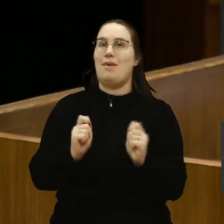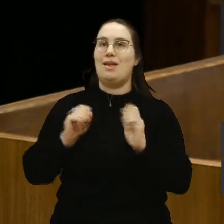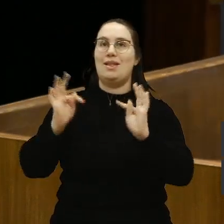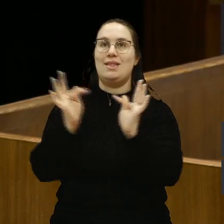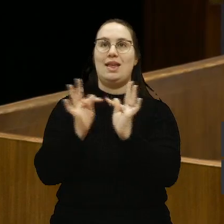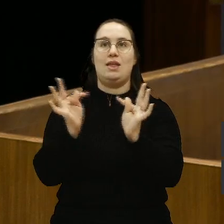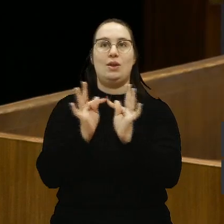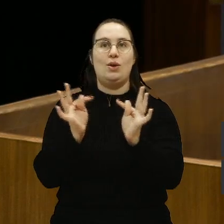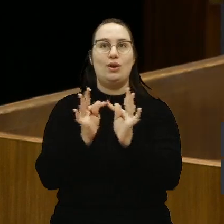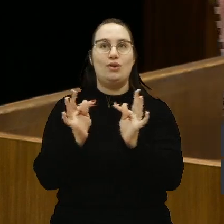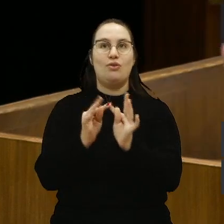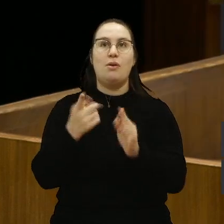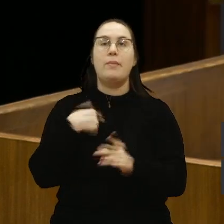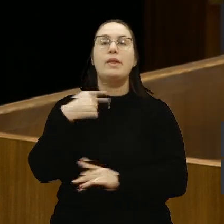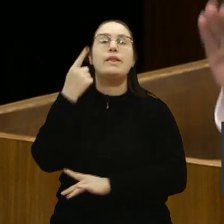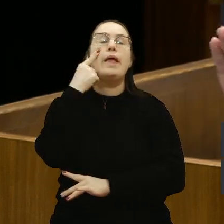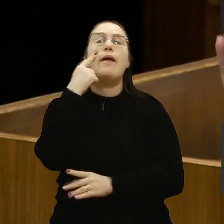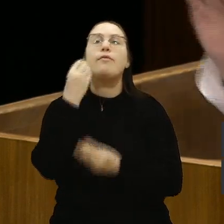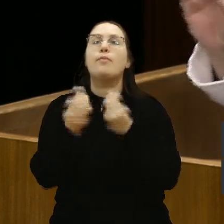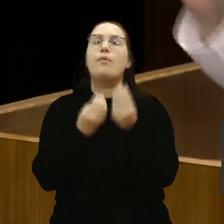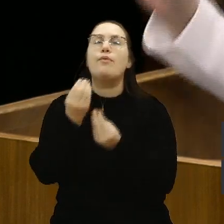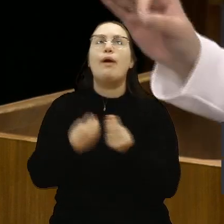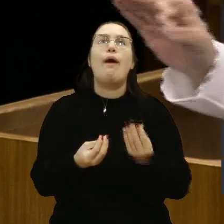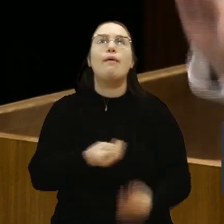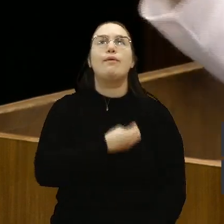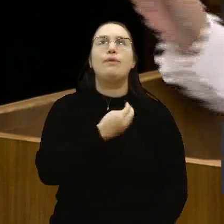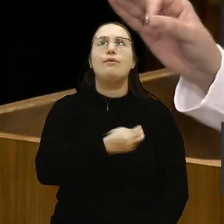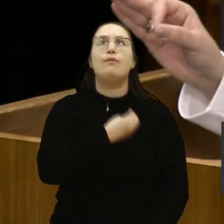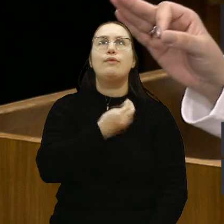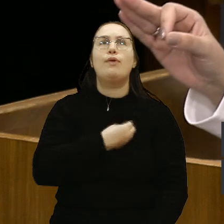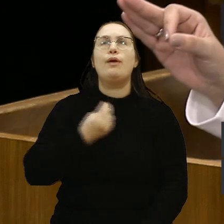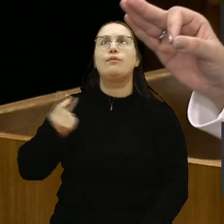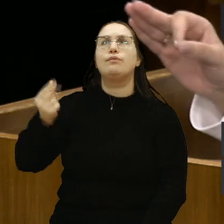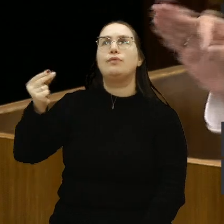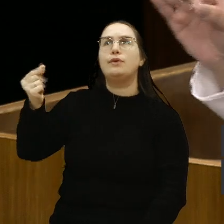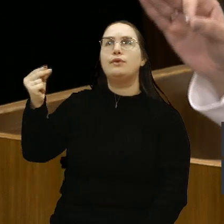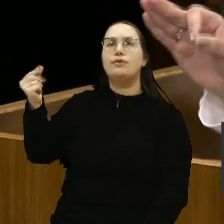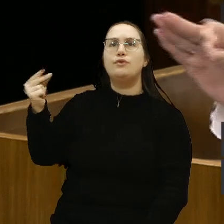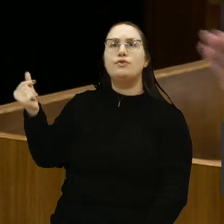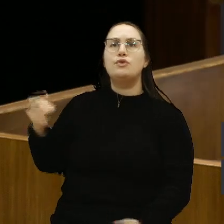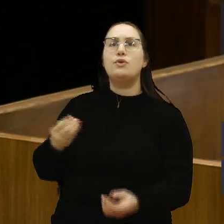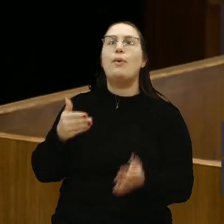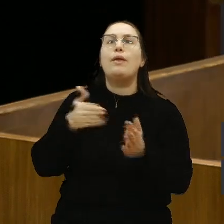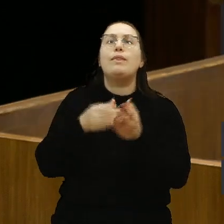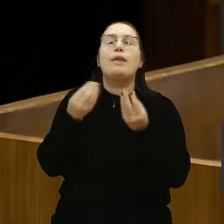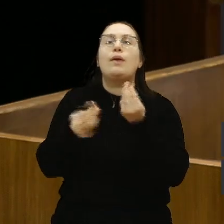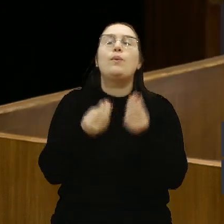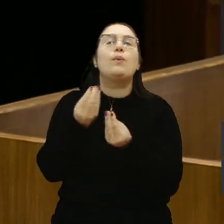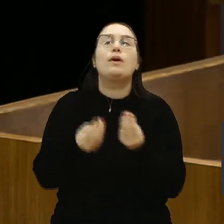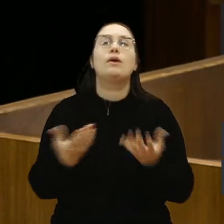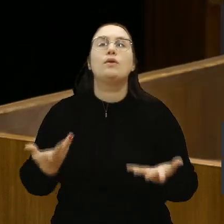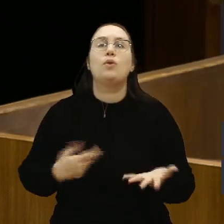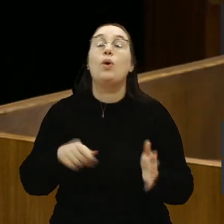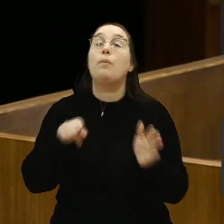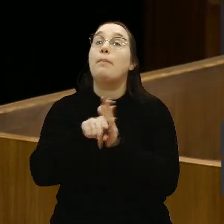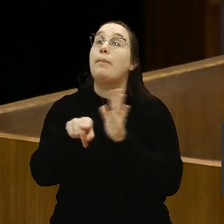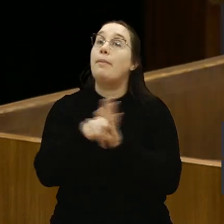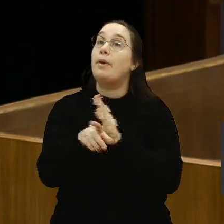tecnológica. Mas daí nós vamos ficar vivendo no mundo das pedras até quando? É isso que eu pergunto para vocês.